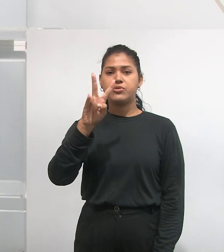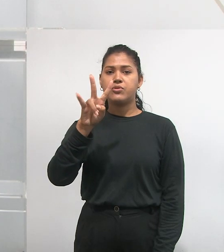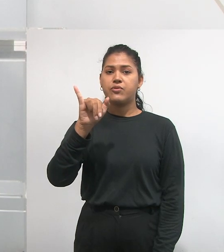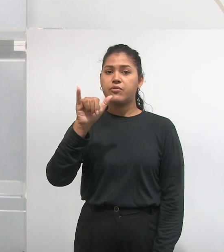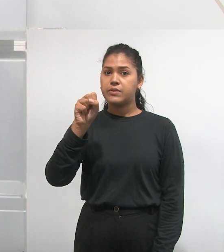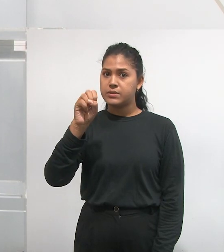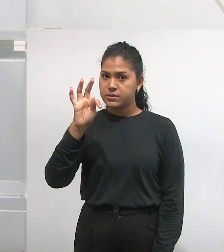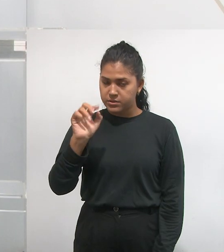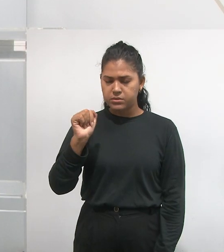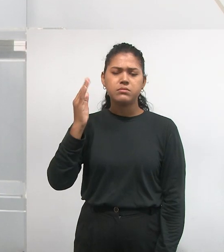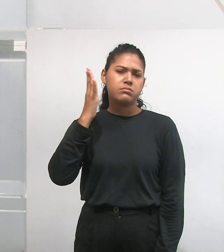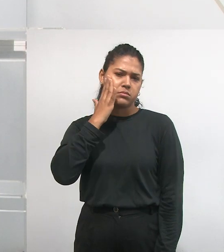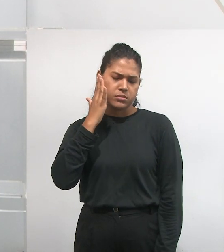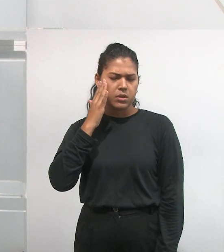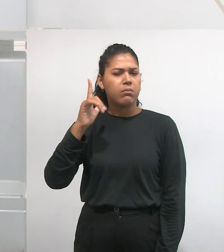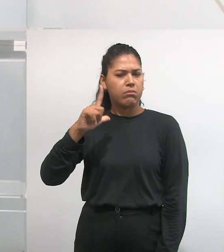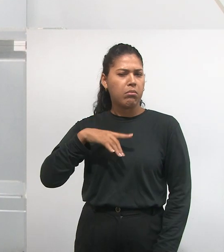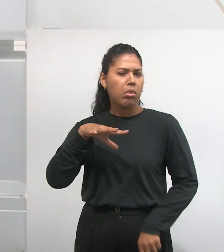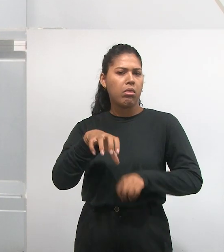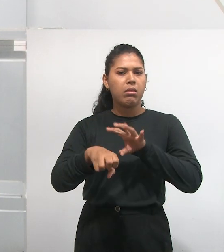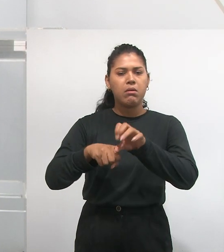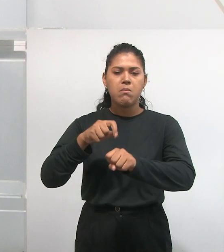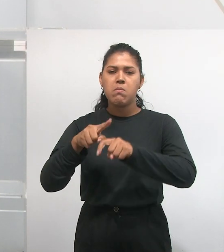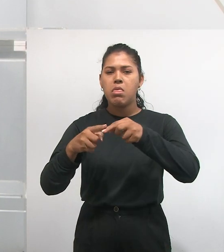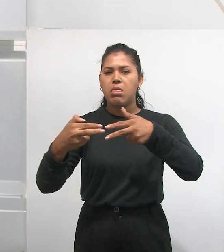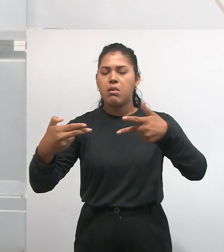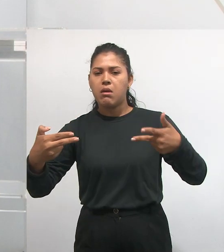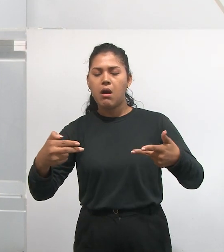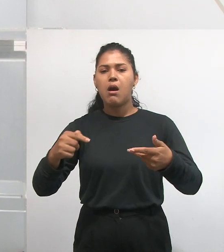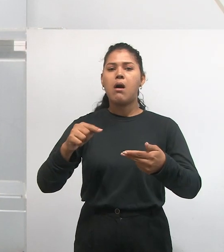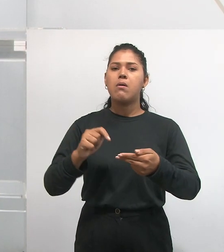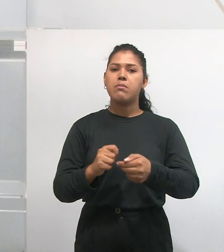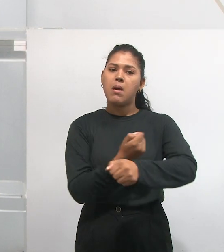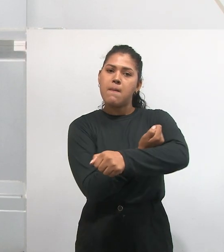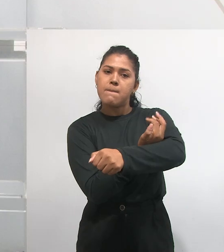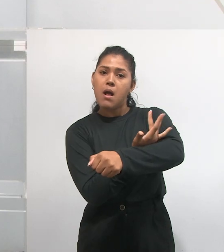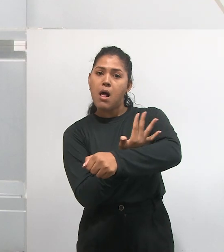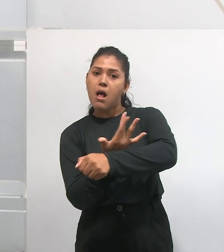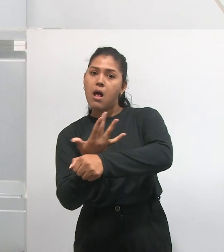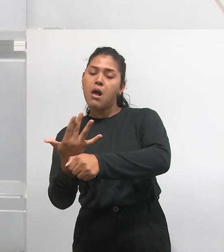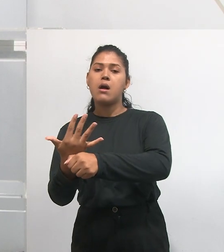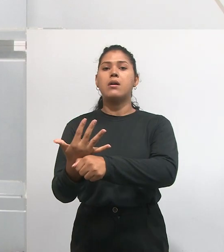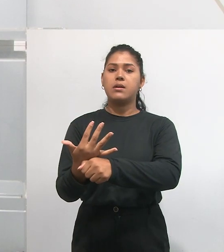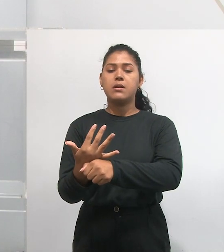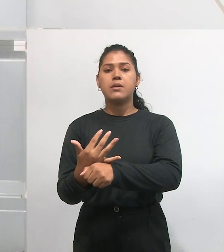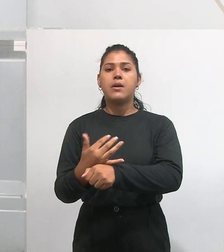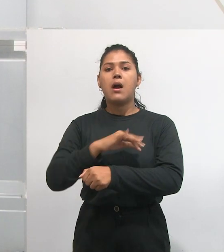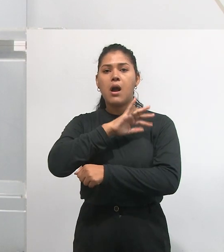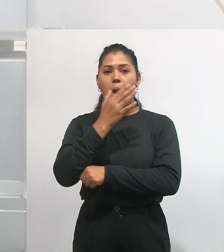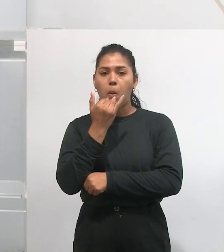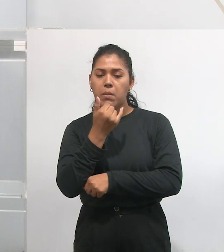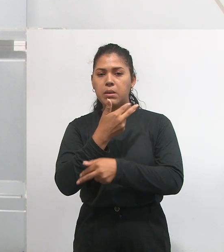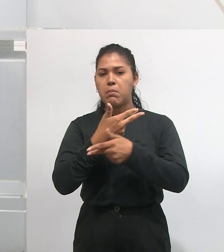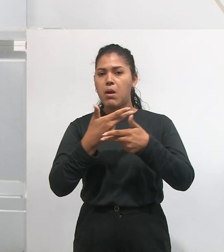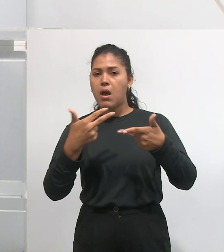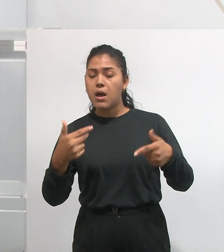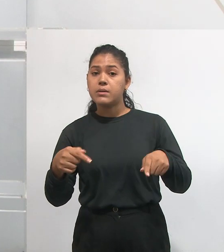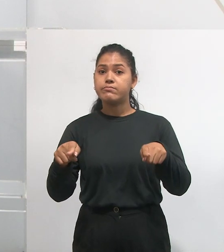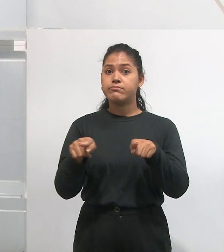as plantações, né, em grandes escalas, até mesmo a exploração de terras,